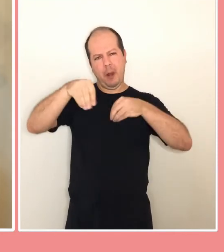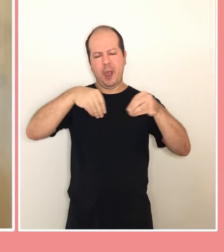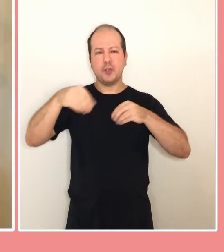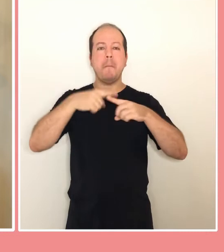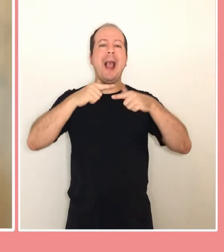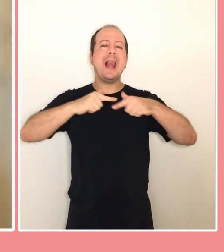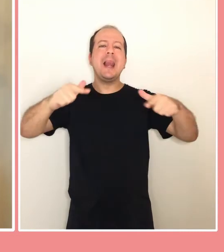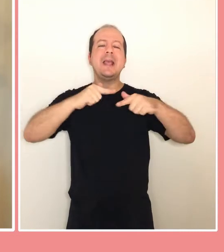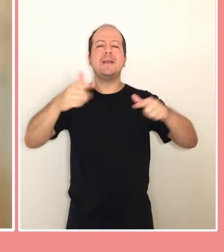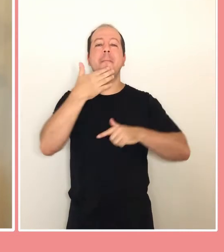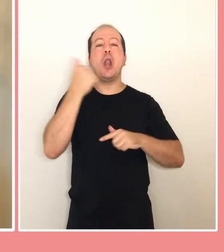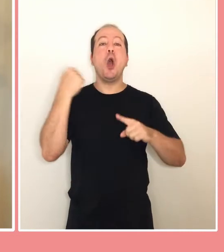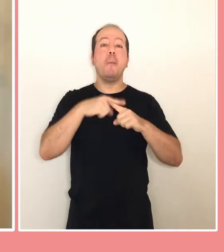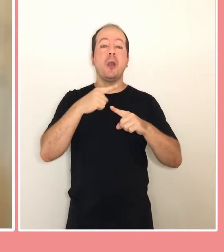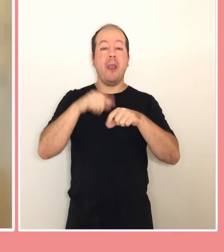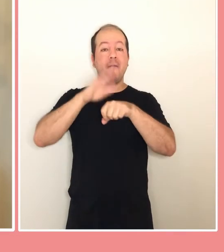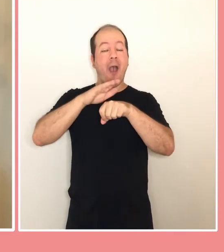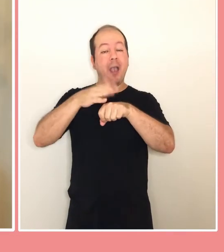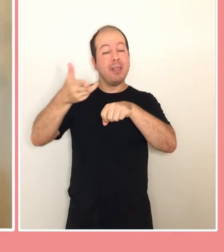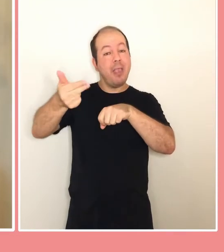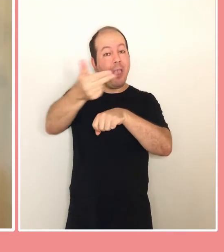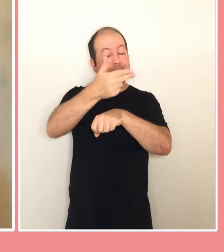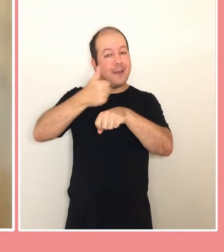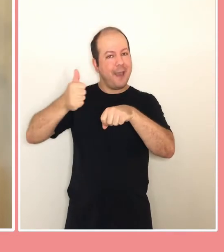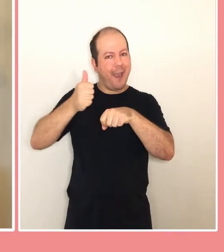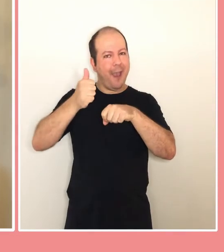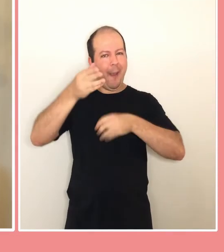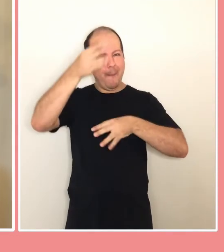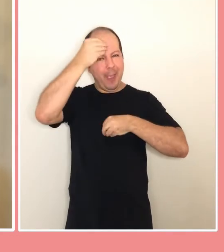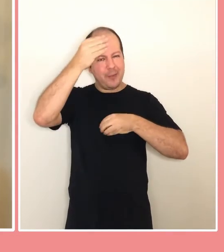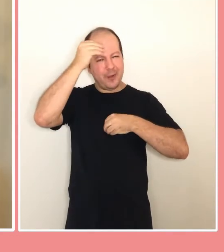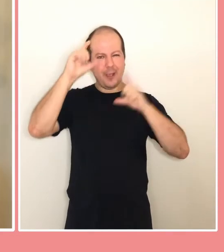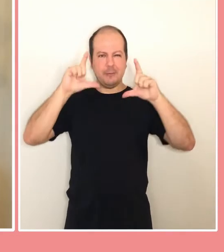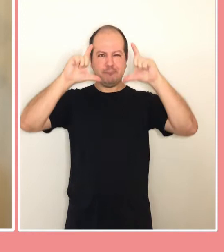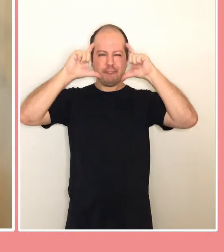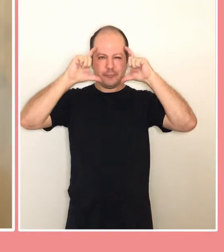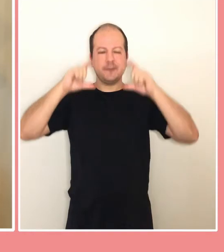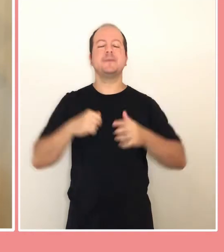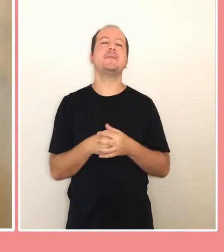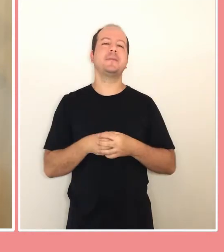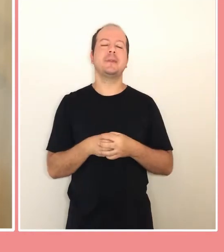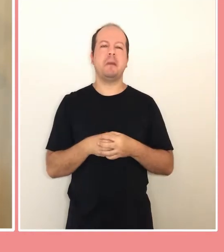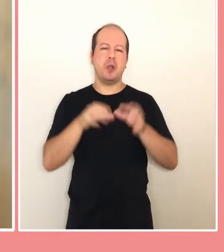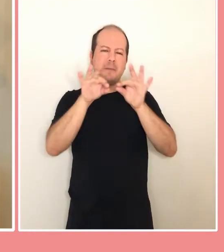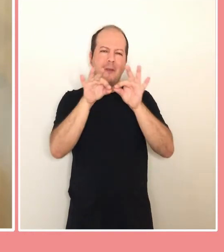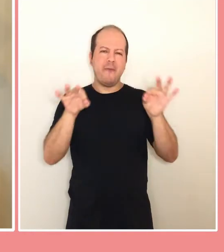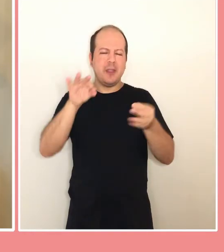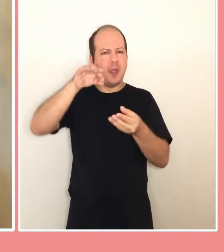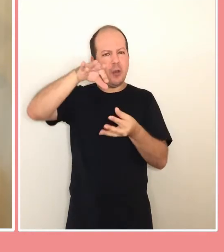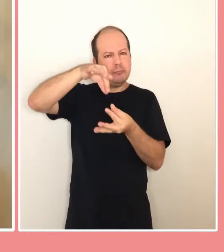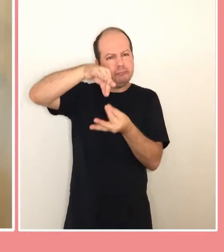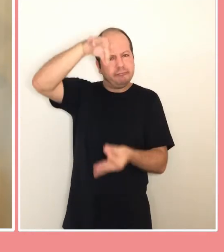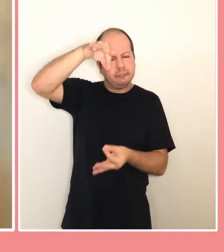vamos confeccionar o nosso personagem aqui, a nossa máscara. Então, tem sacolas mais espessas, sacolas mais finas,